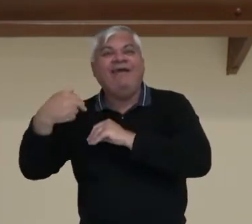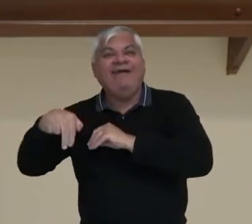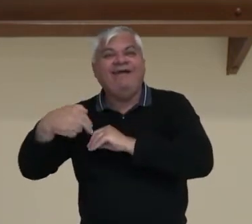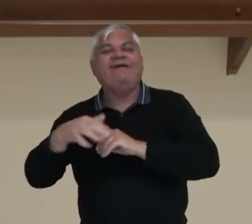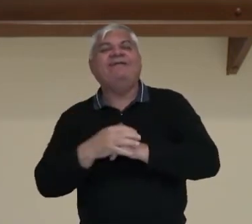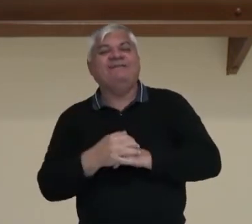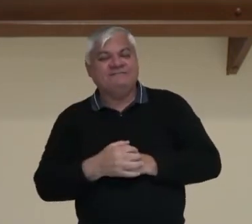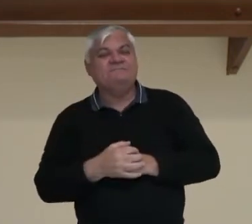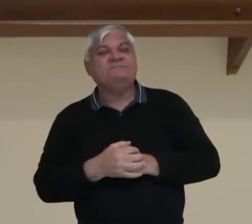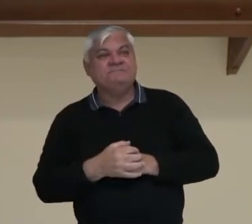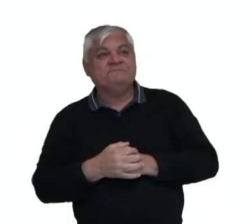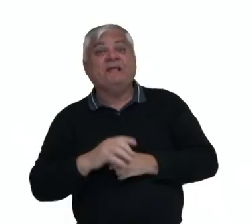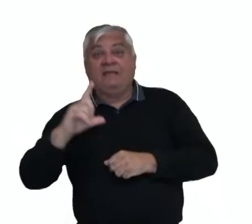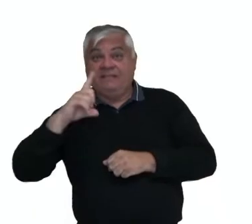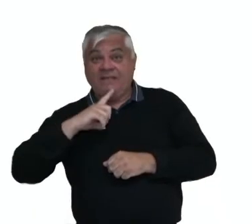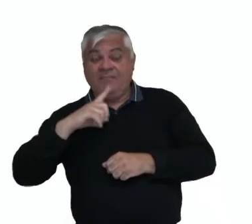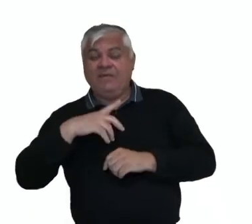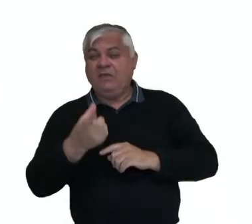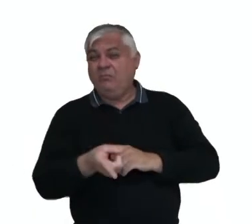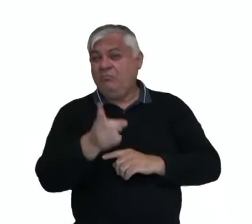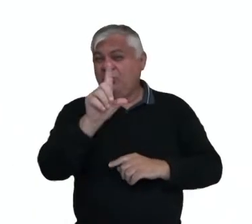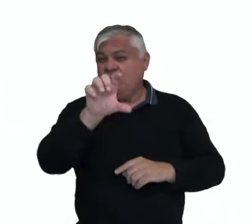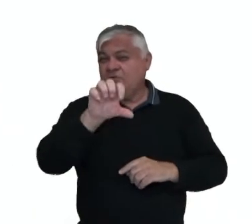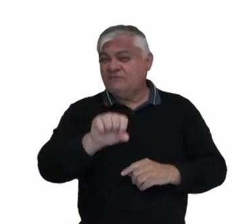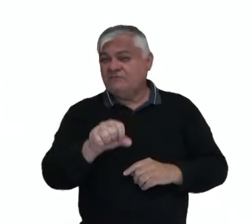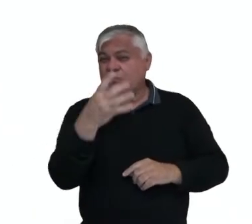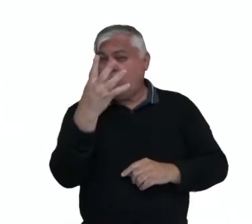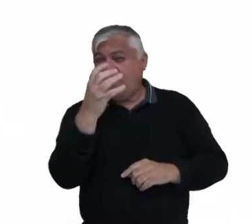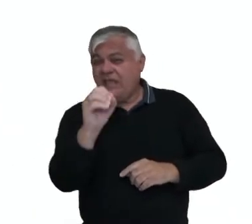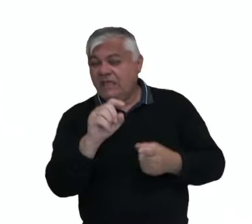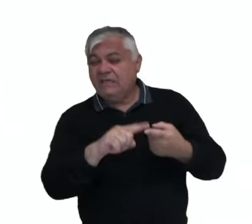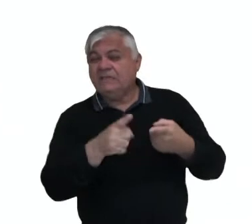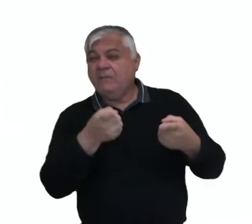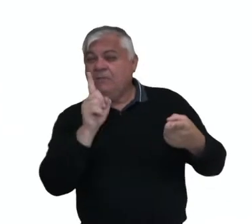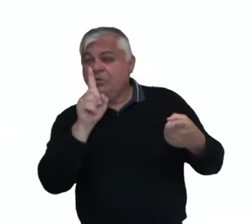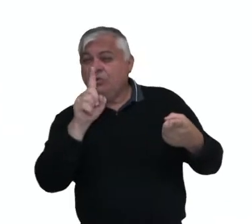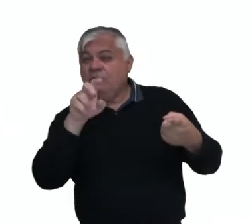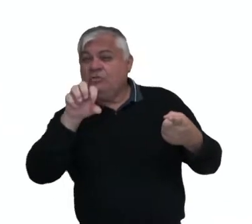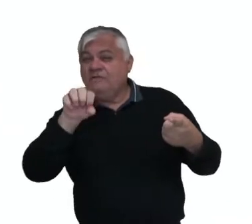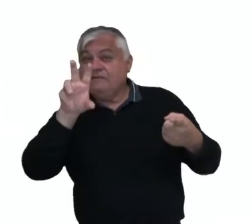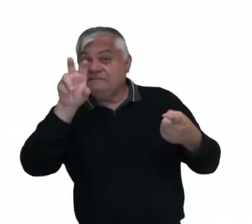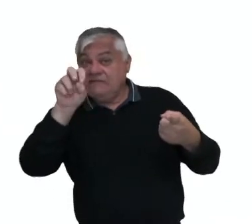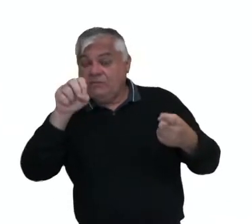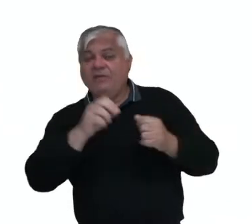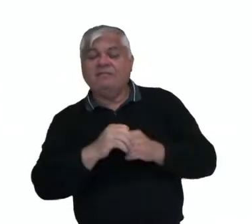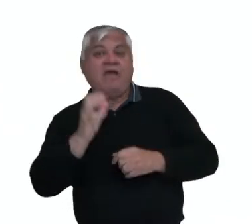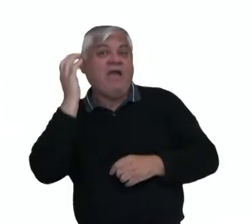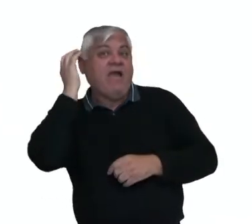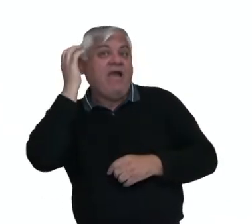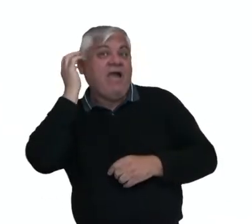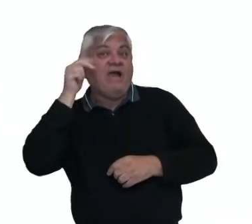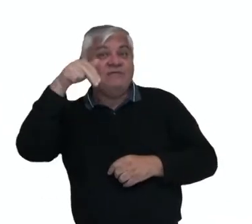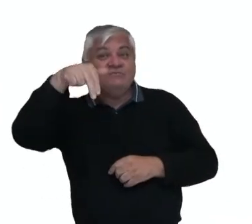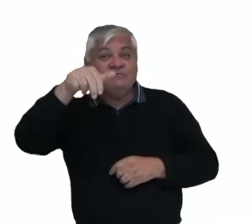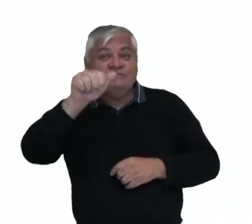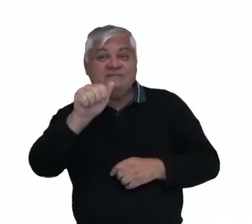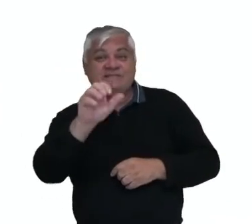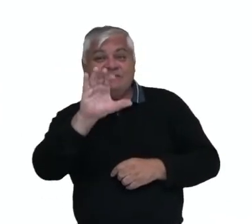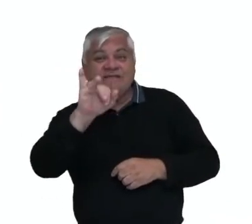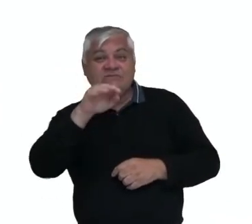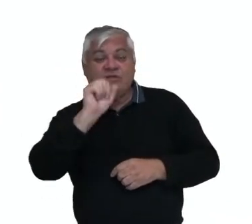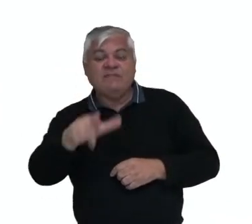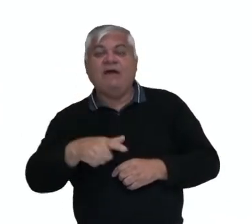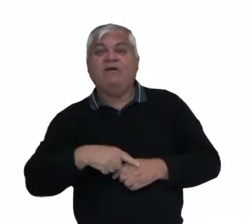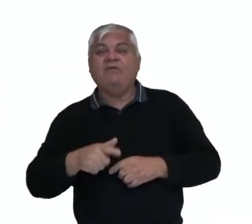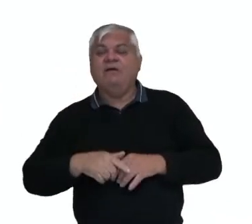olha só, entre os anos de 1940 e 1950, a Rádio Nacional, ela transmitiu